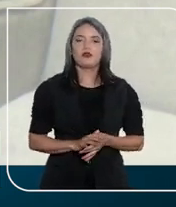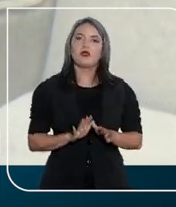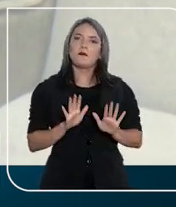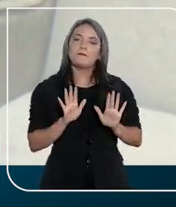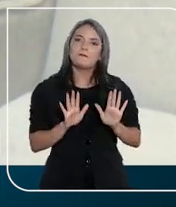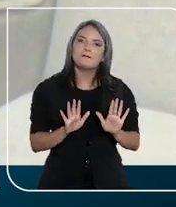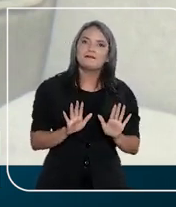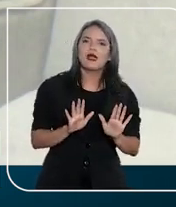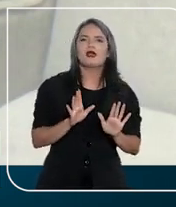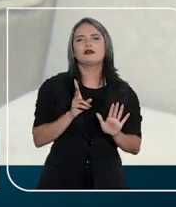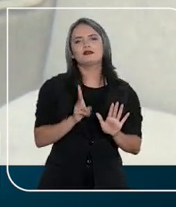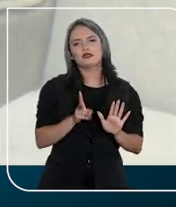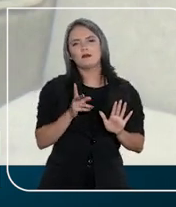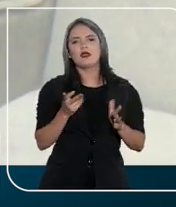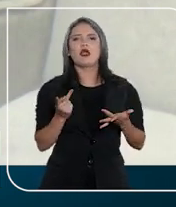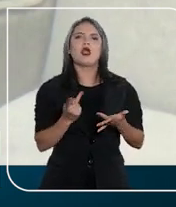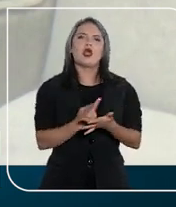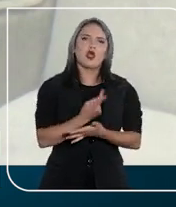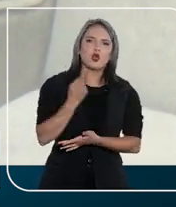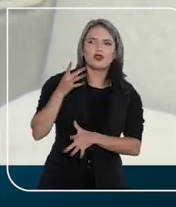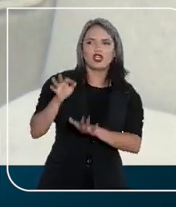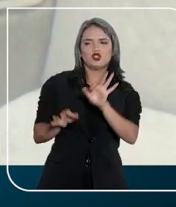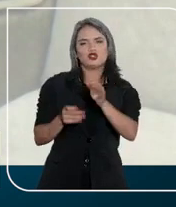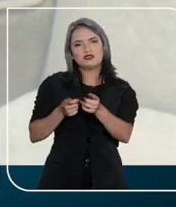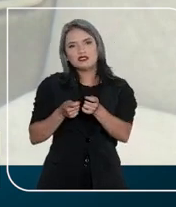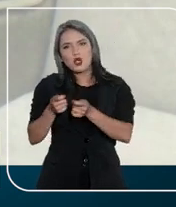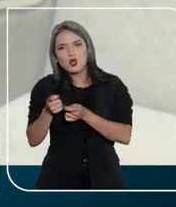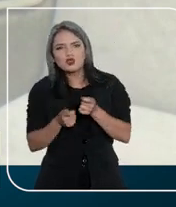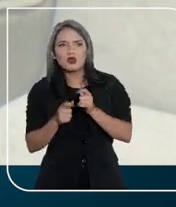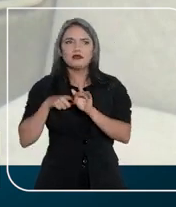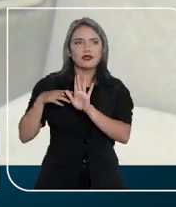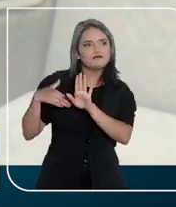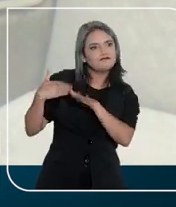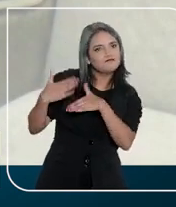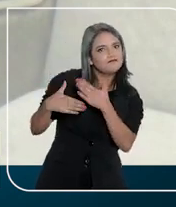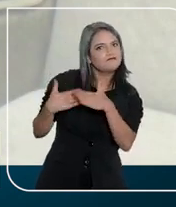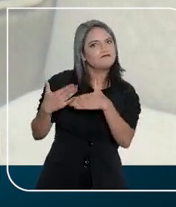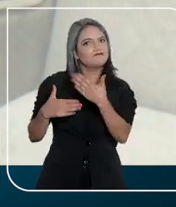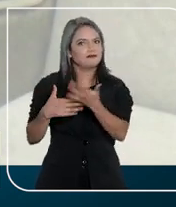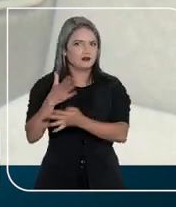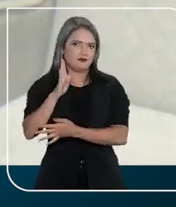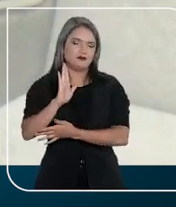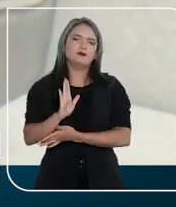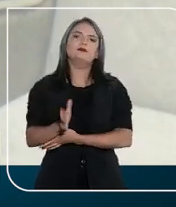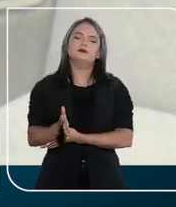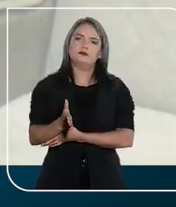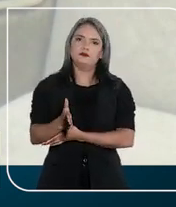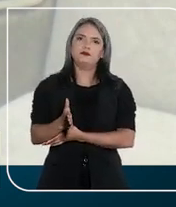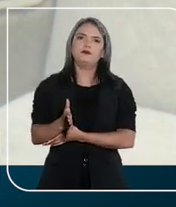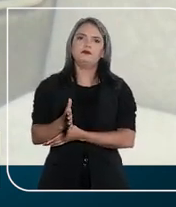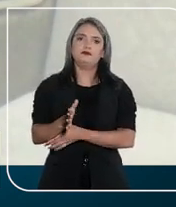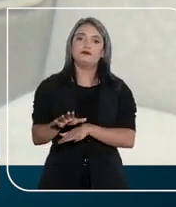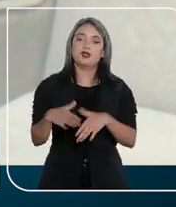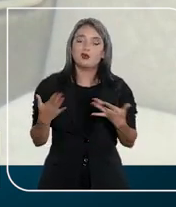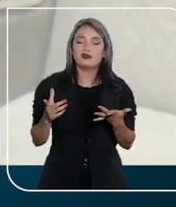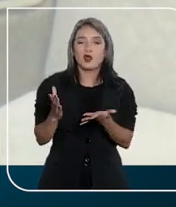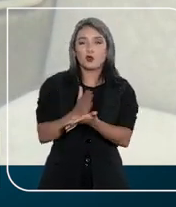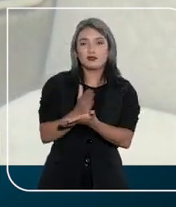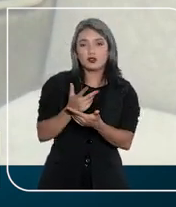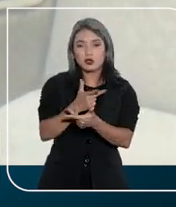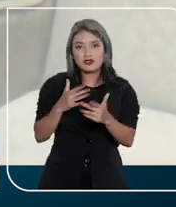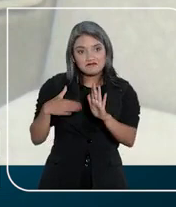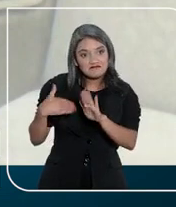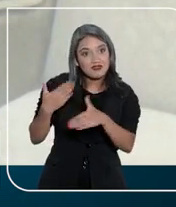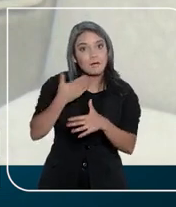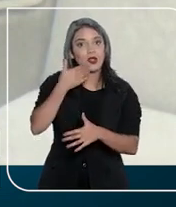uma evolução do controle judicial, e essa evolução tem avanços e retrocessos. Então,